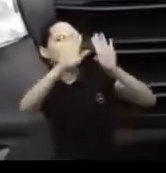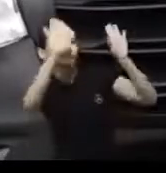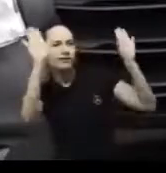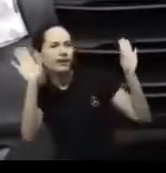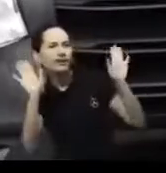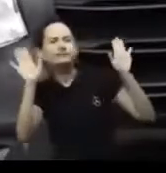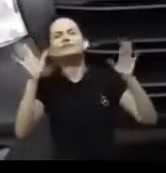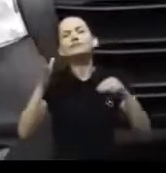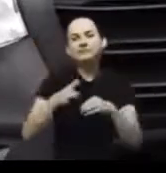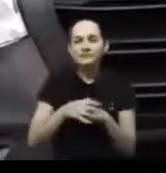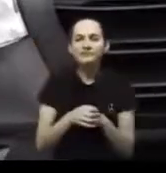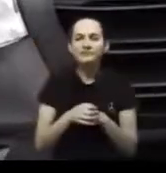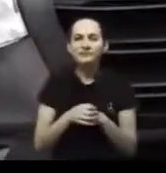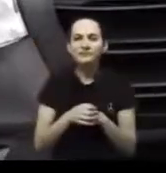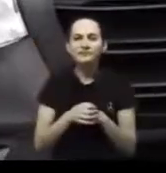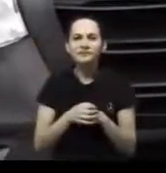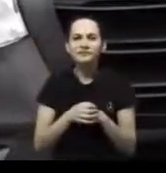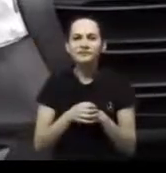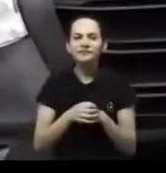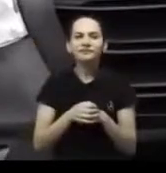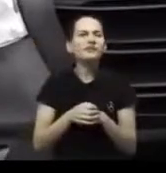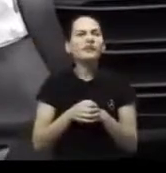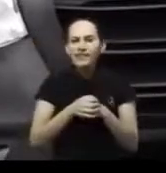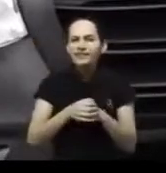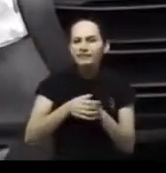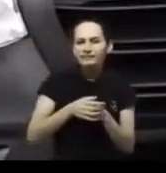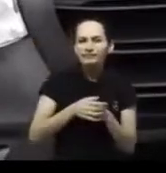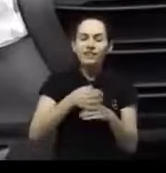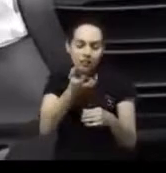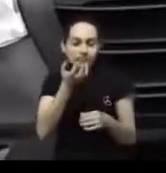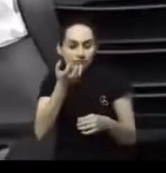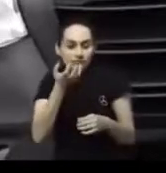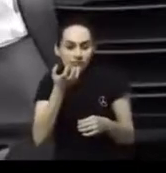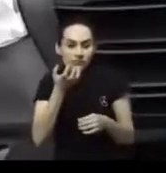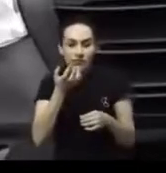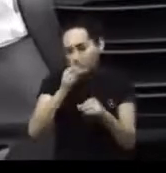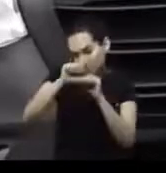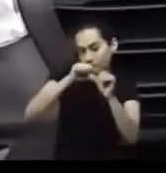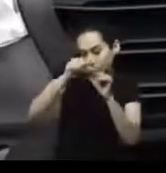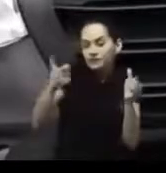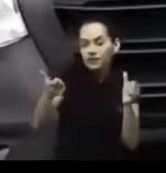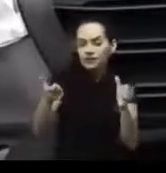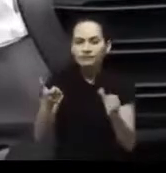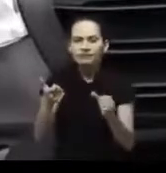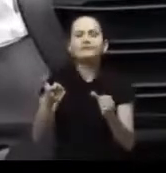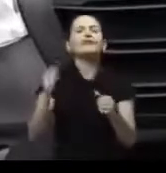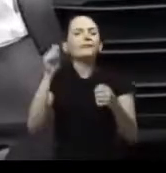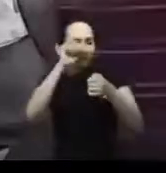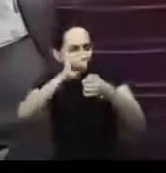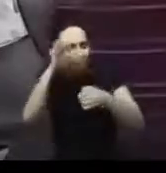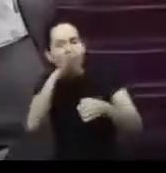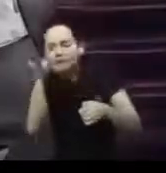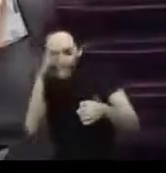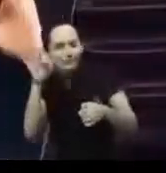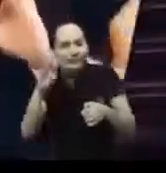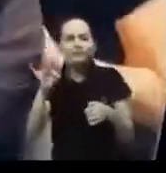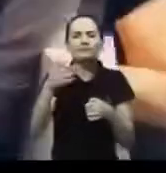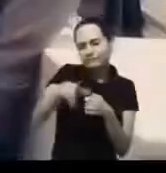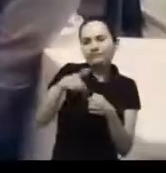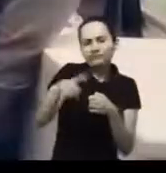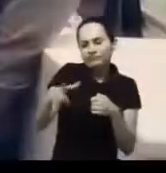então eu resolvi que podia dar um segundo passo na minha carreira que era fazer marketing vai trabalhar com o Mário que eu tinha